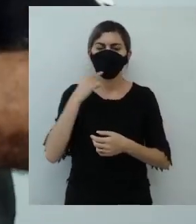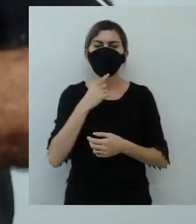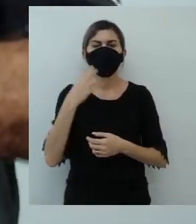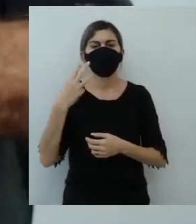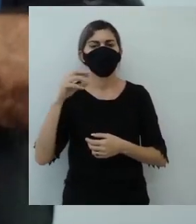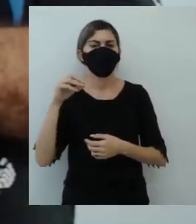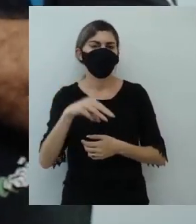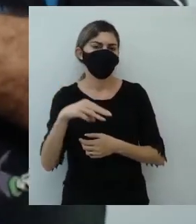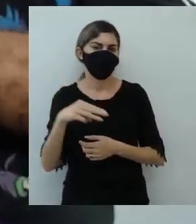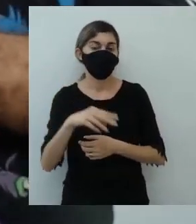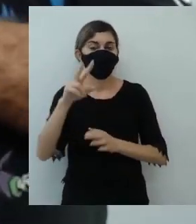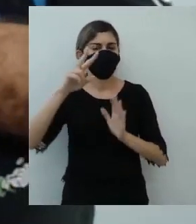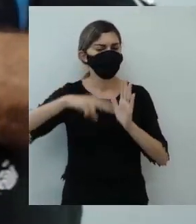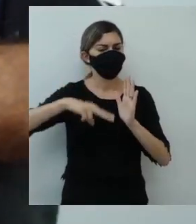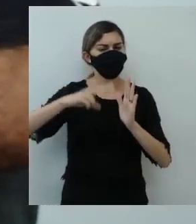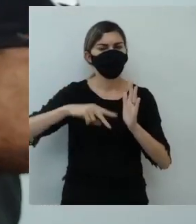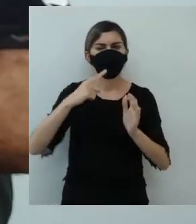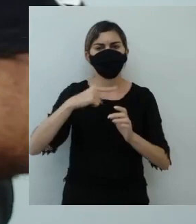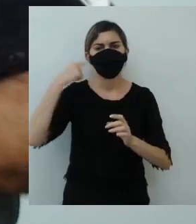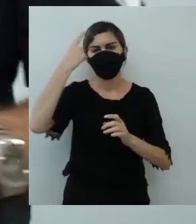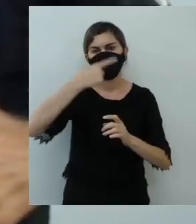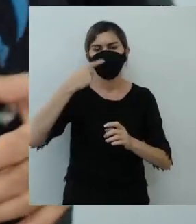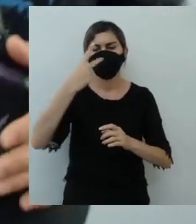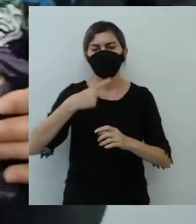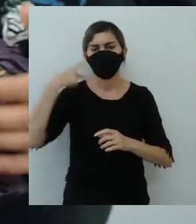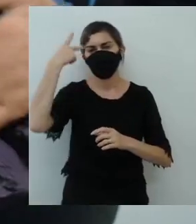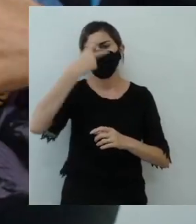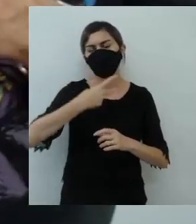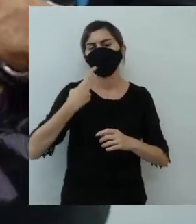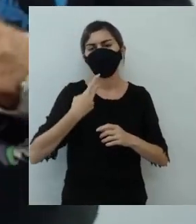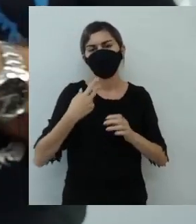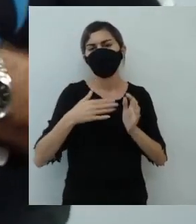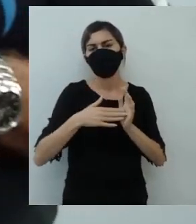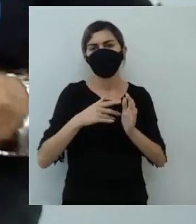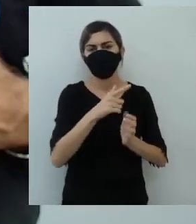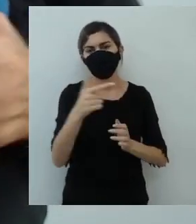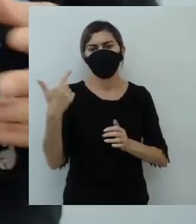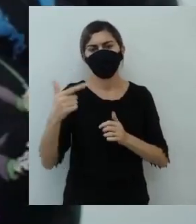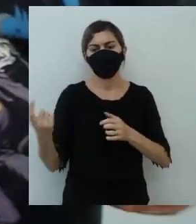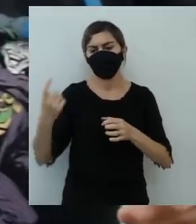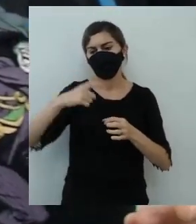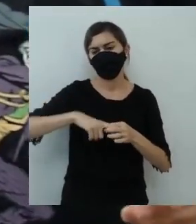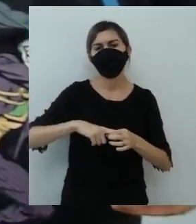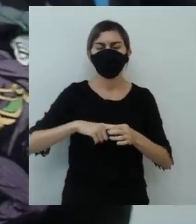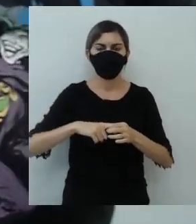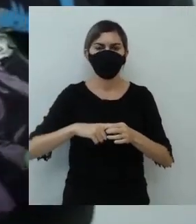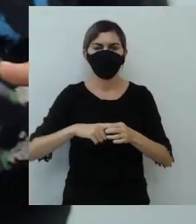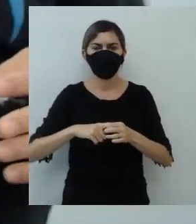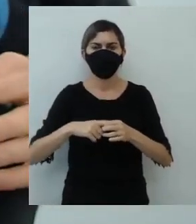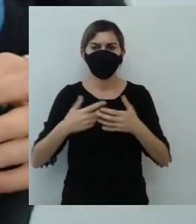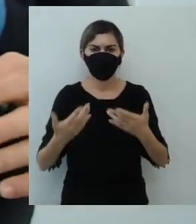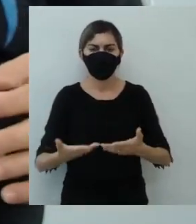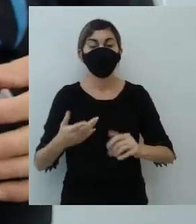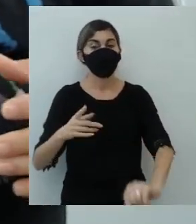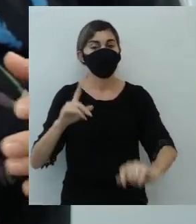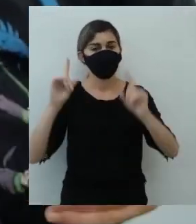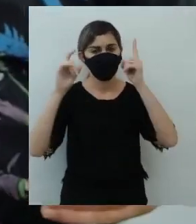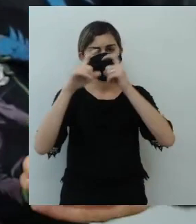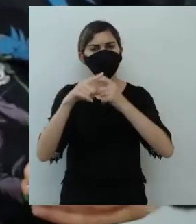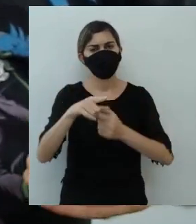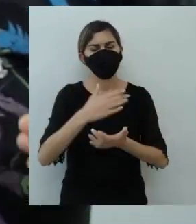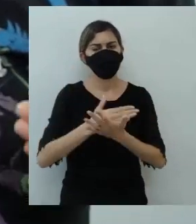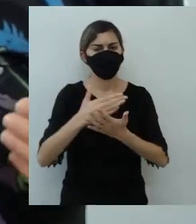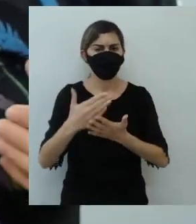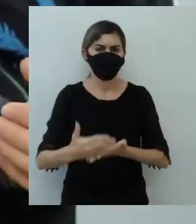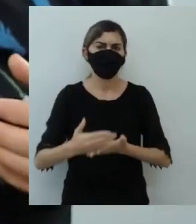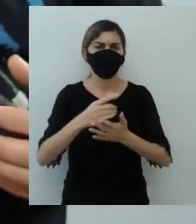logo você está lendo 1 hora, 2 horas até, e aí você não tem mais volta. É um caminho sem volta. A dificuldade é você começar.